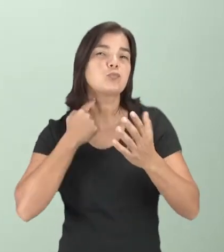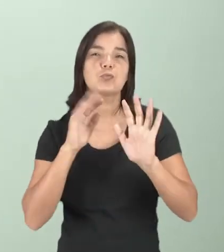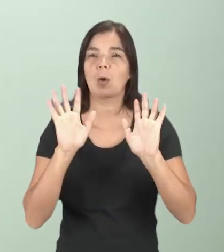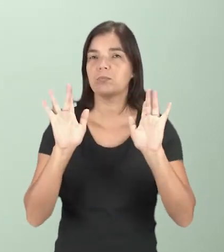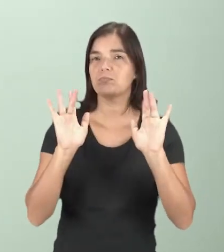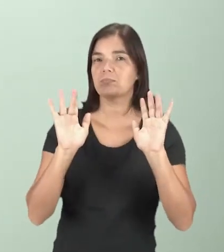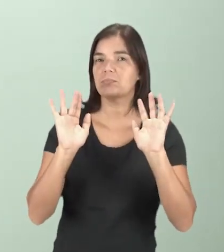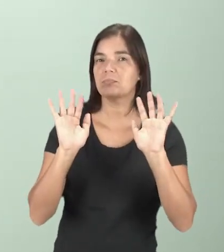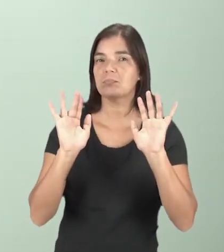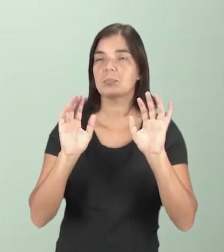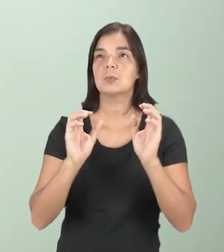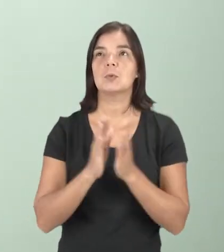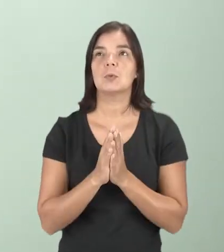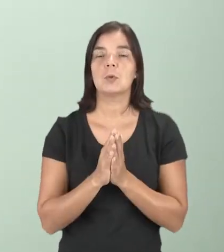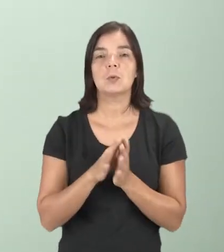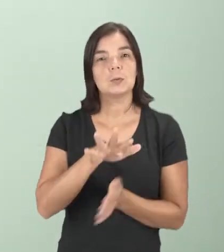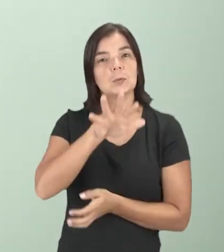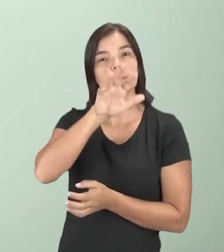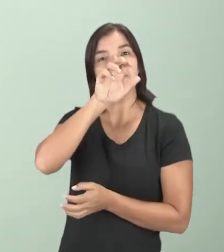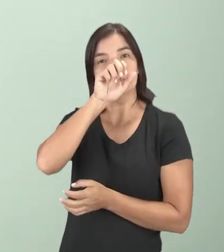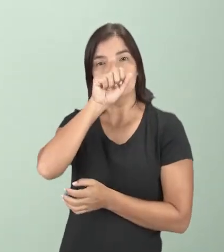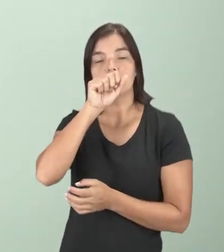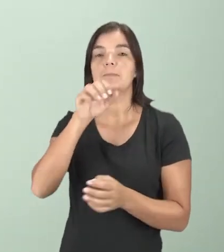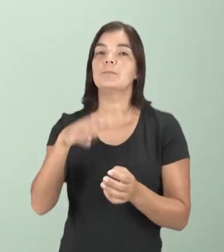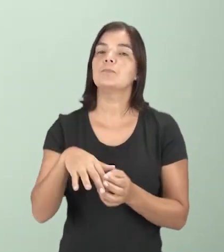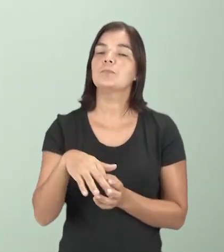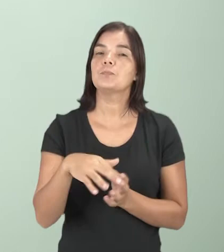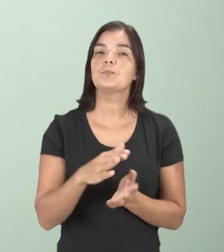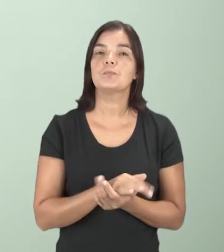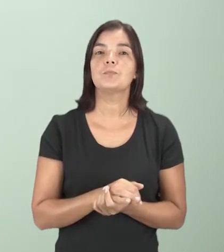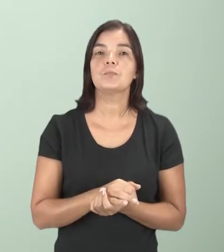ou inalar, né,